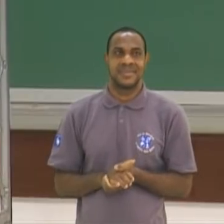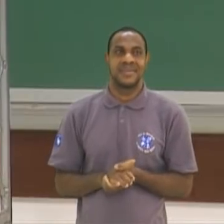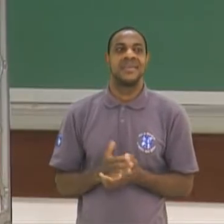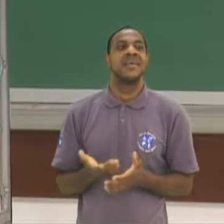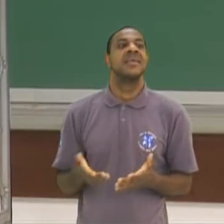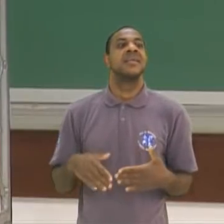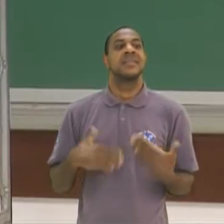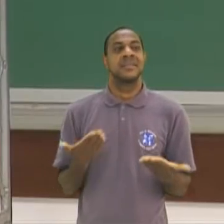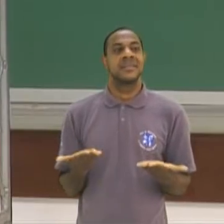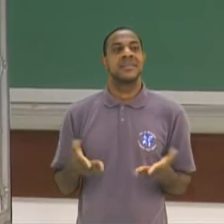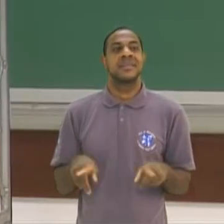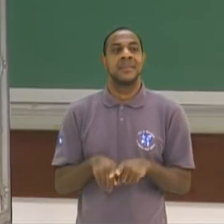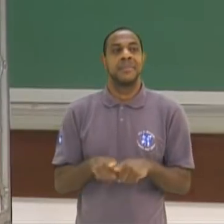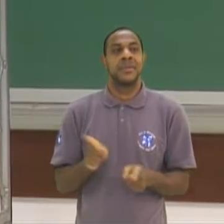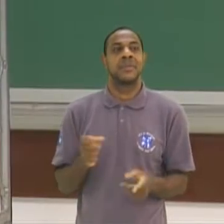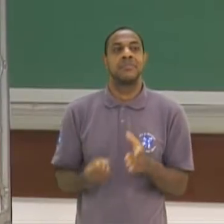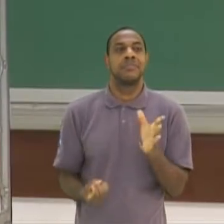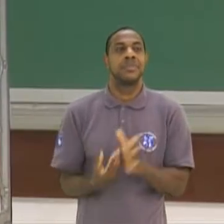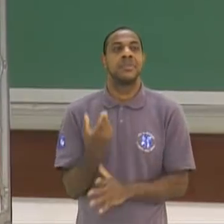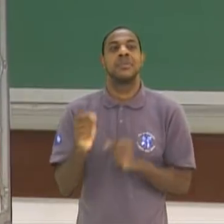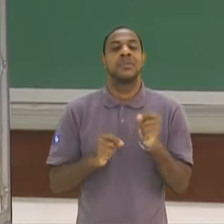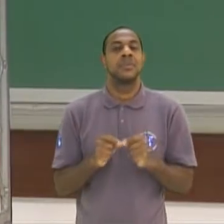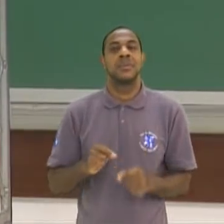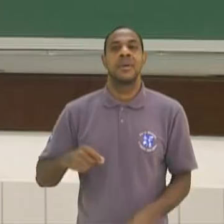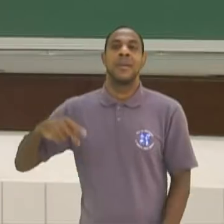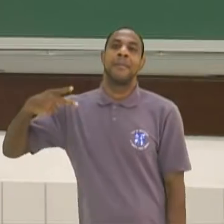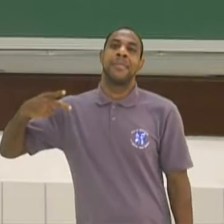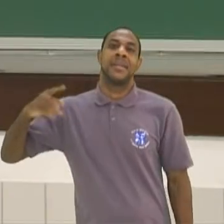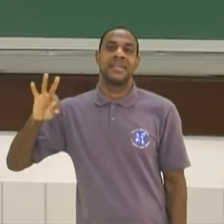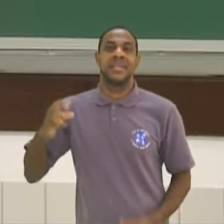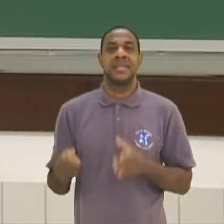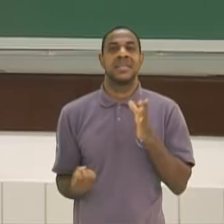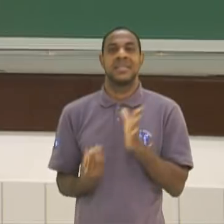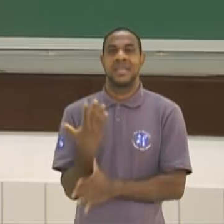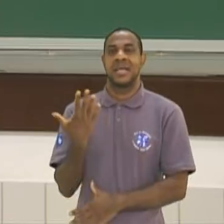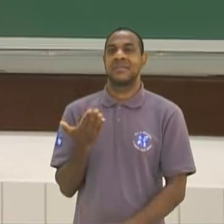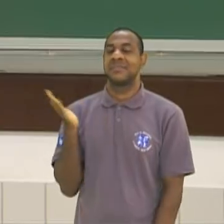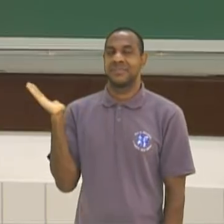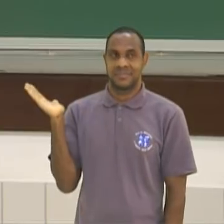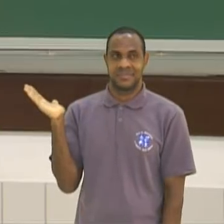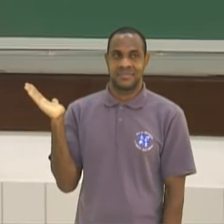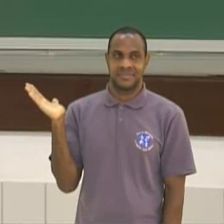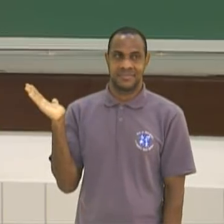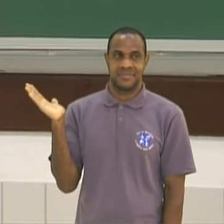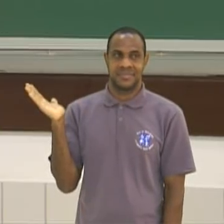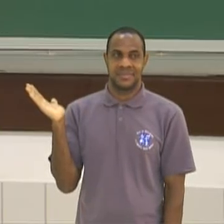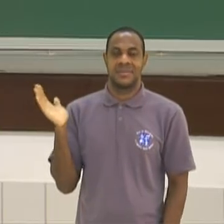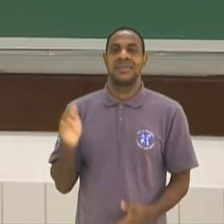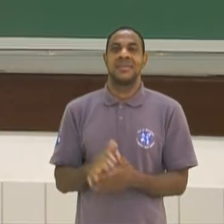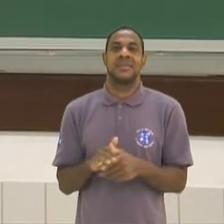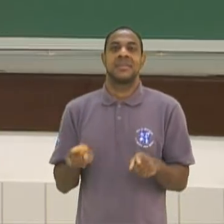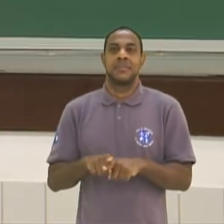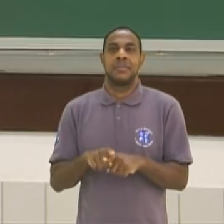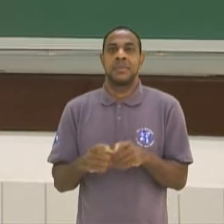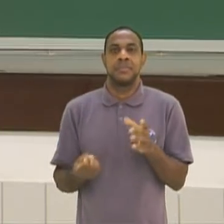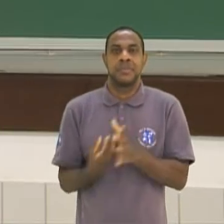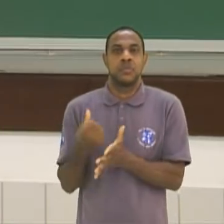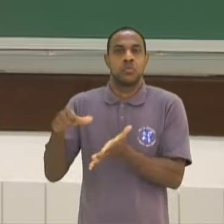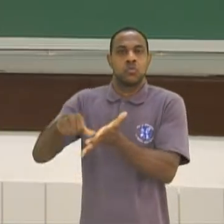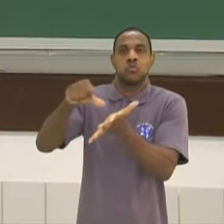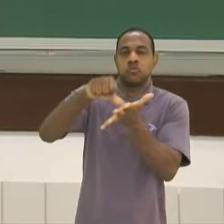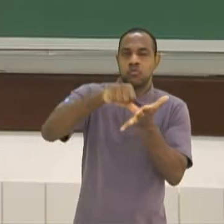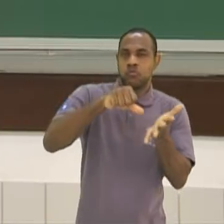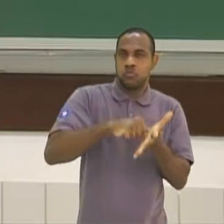Vargas. E foi criado o Partido dos Trabalhadores, o PT, a partir dos núcleos sindicais do ABC Paulista e